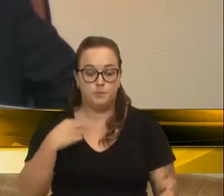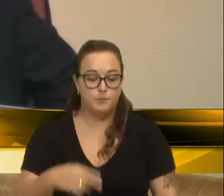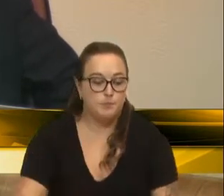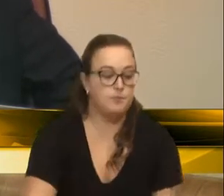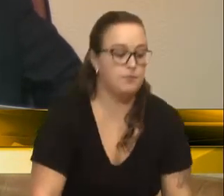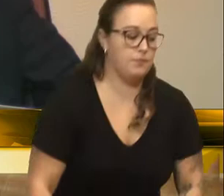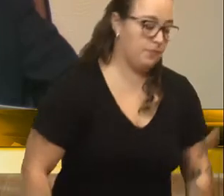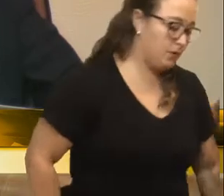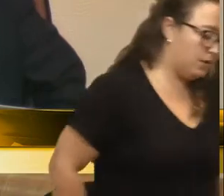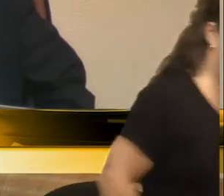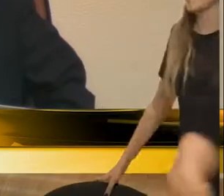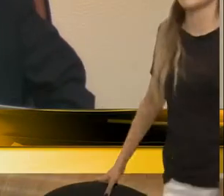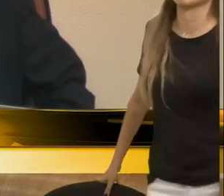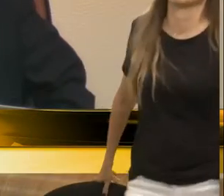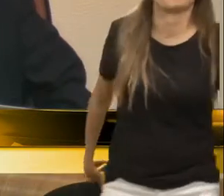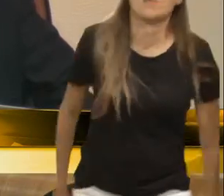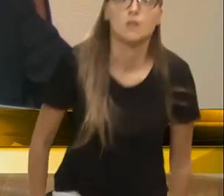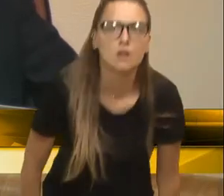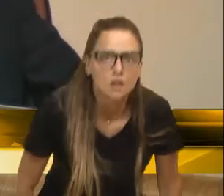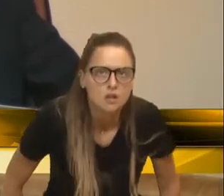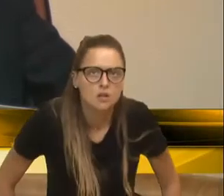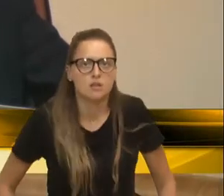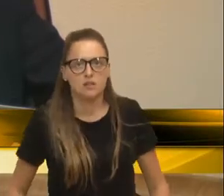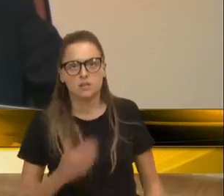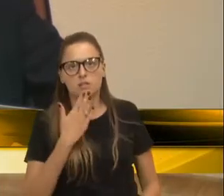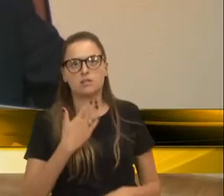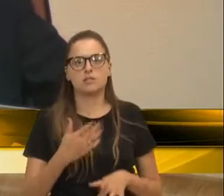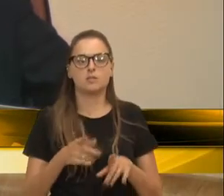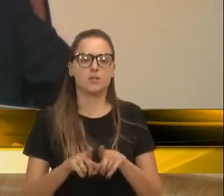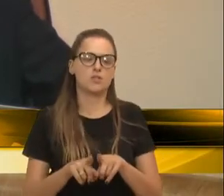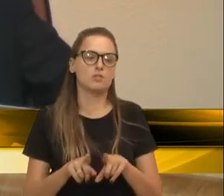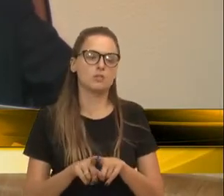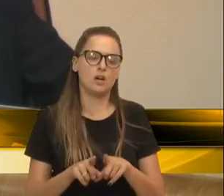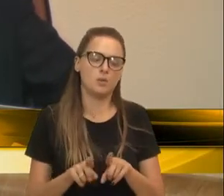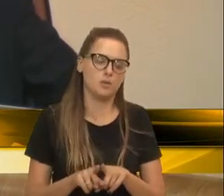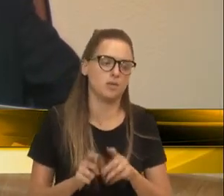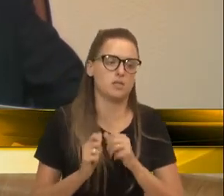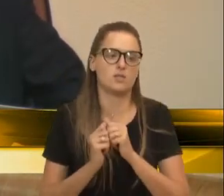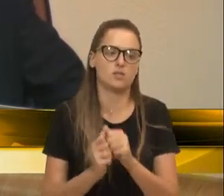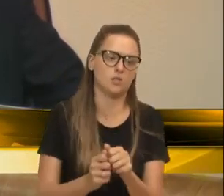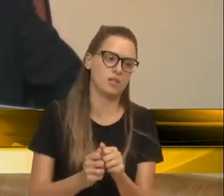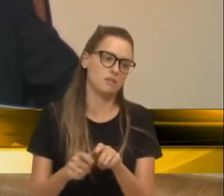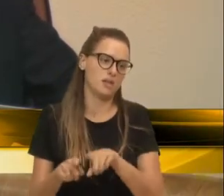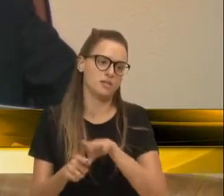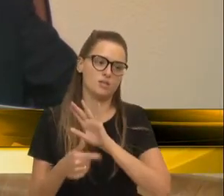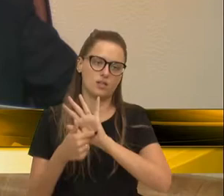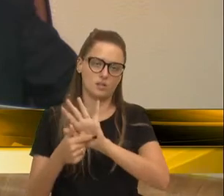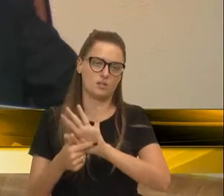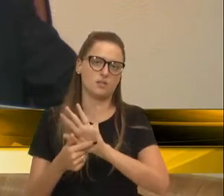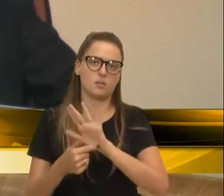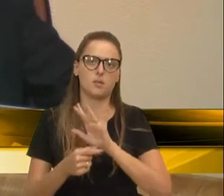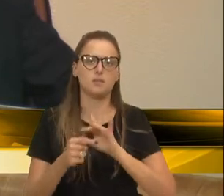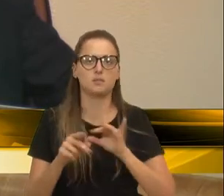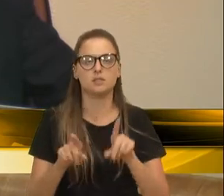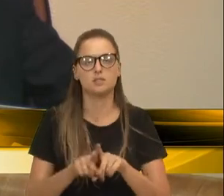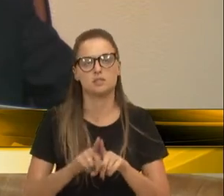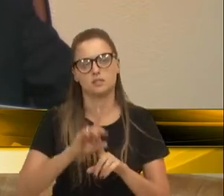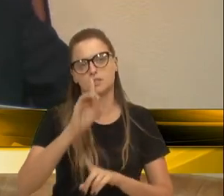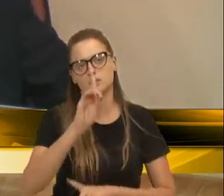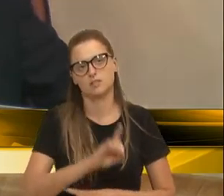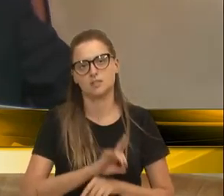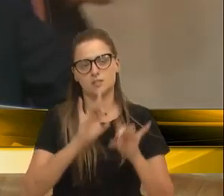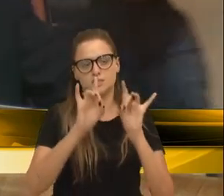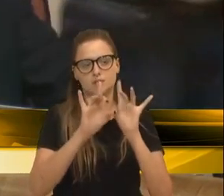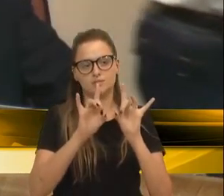Requer-se especificamente, por indispensável ao julgamento, a produção de todas as provas admitidas em direito,